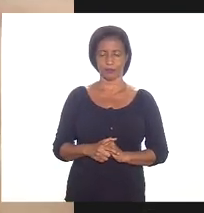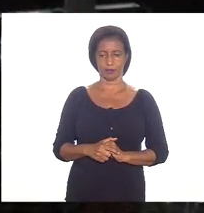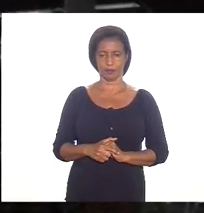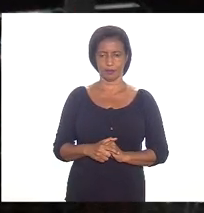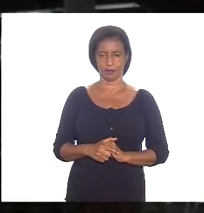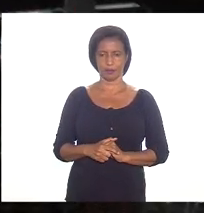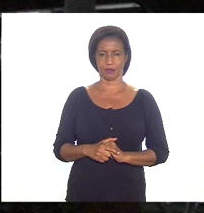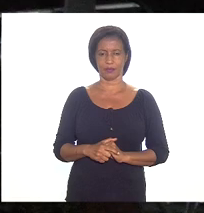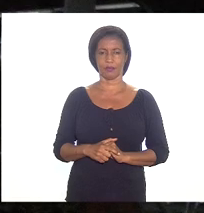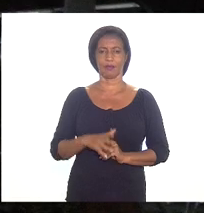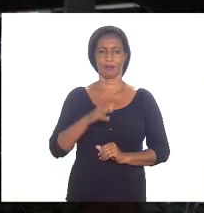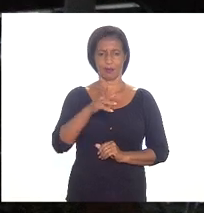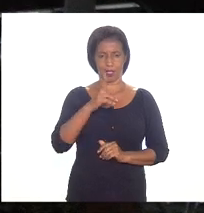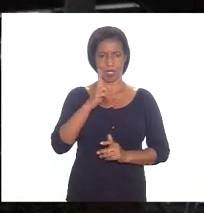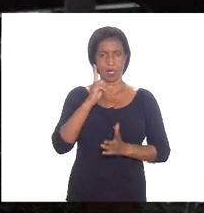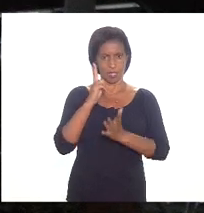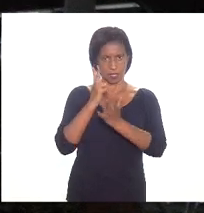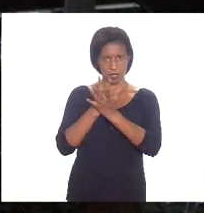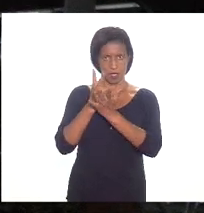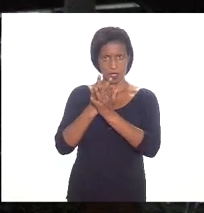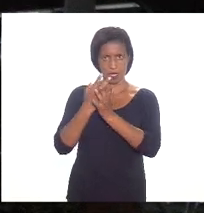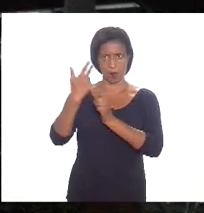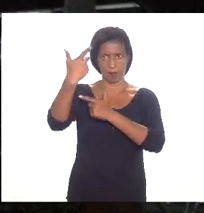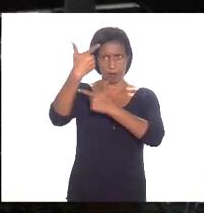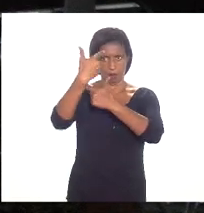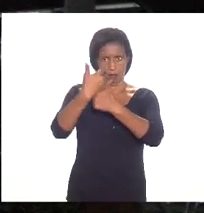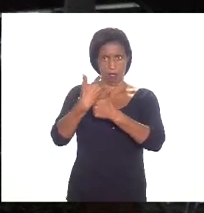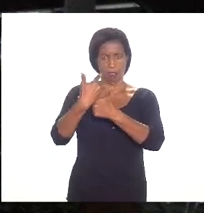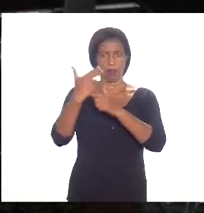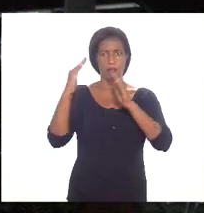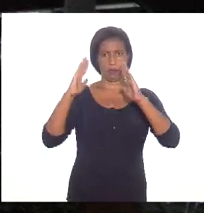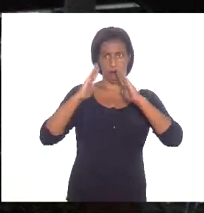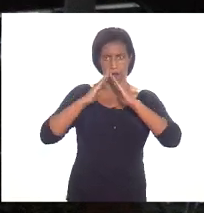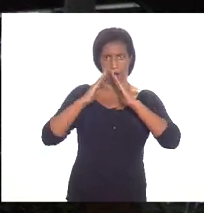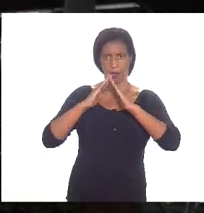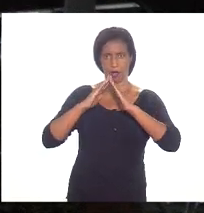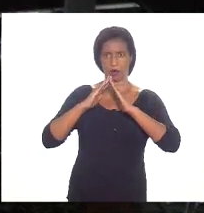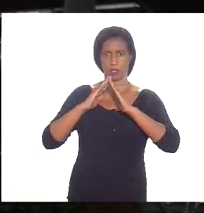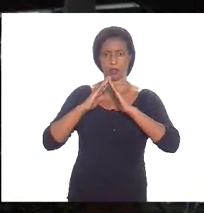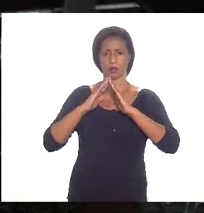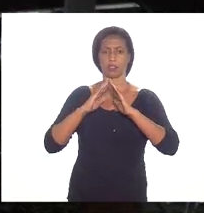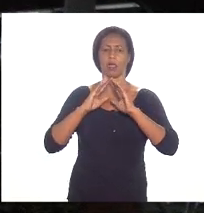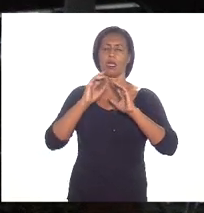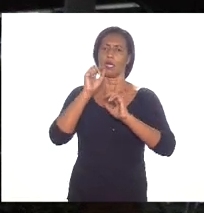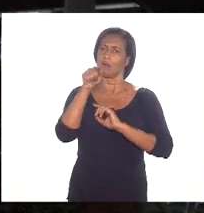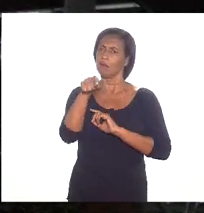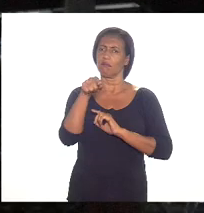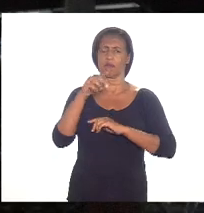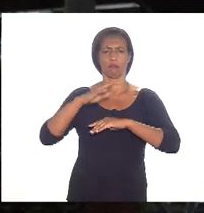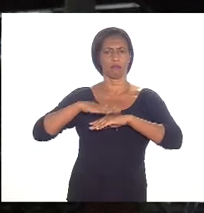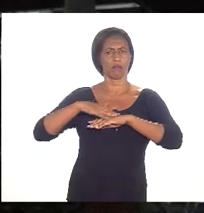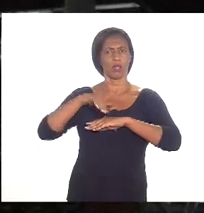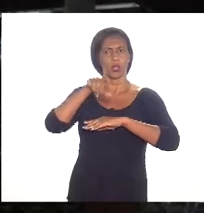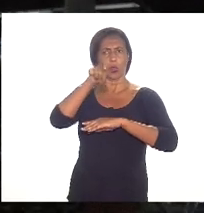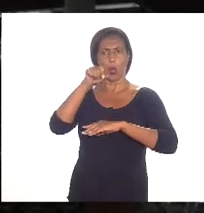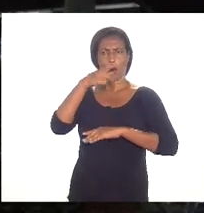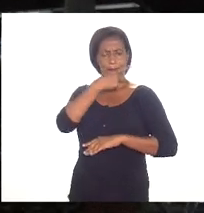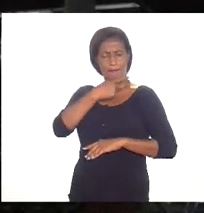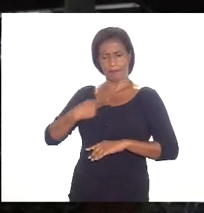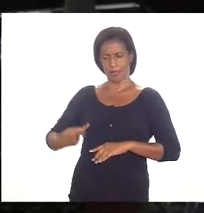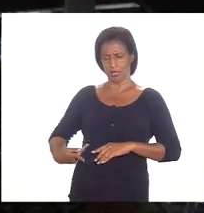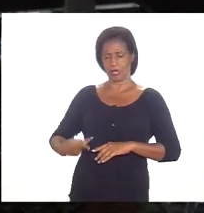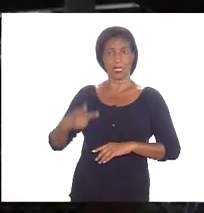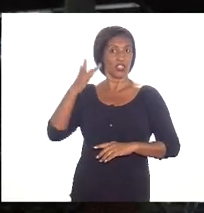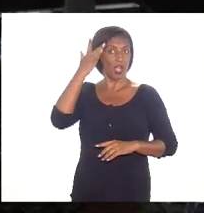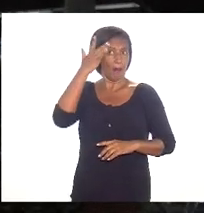Continua remota, sempre remota. A presidência poderá, daqui do plenário, fazer a sessão, como é o caso do dia de